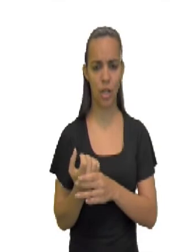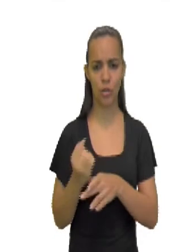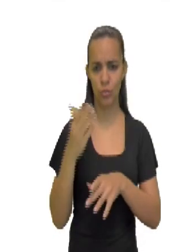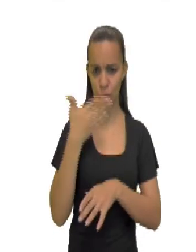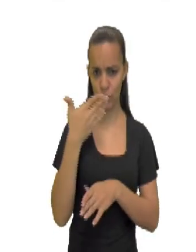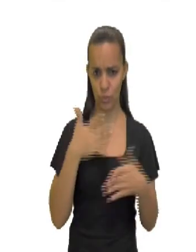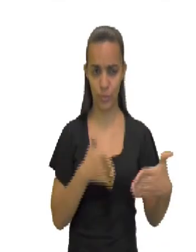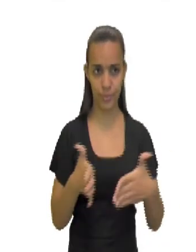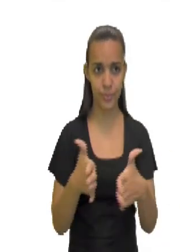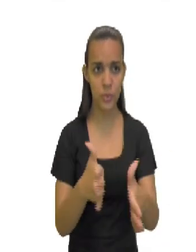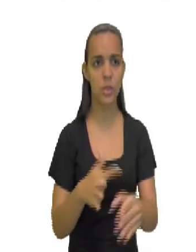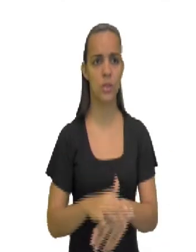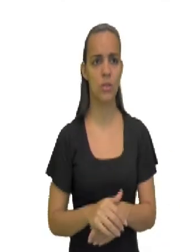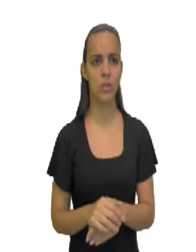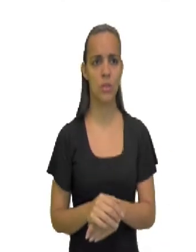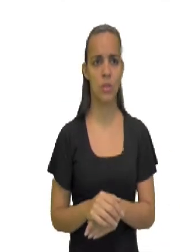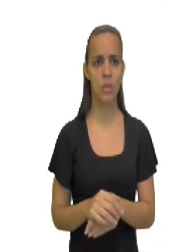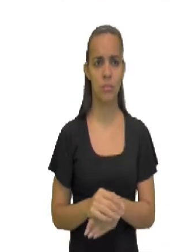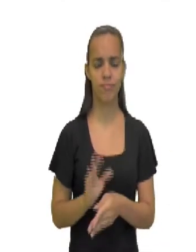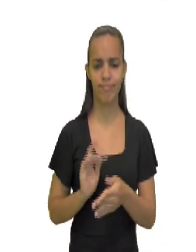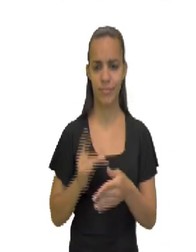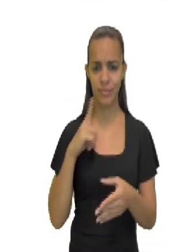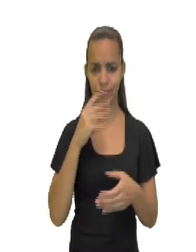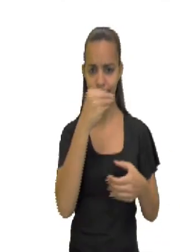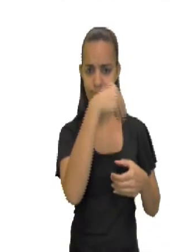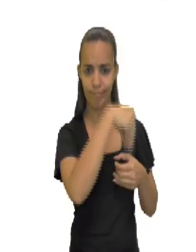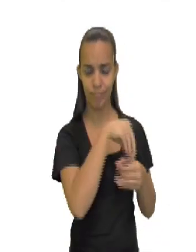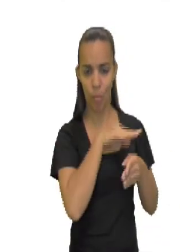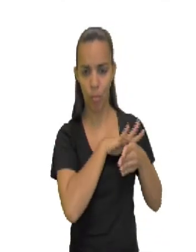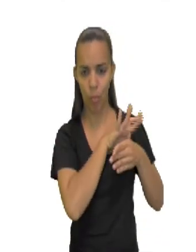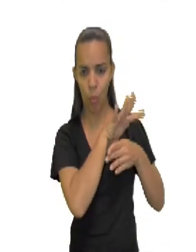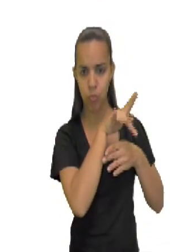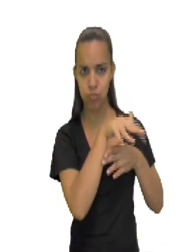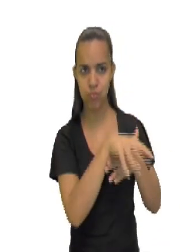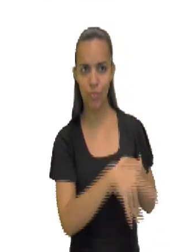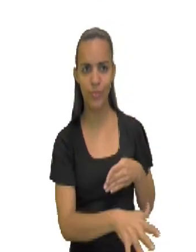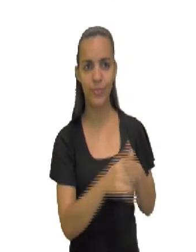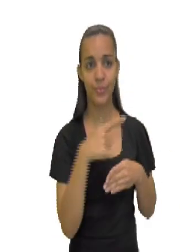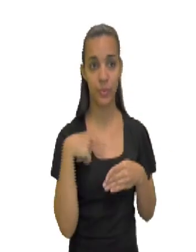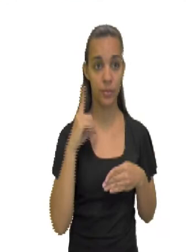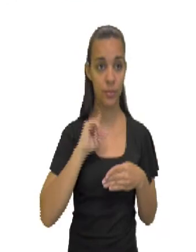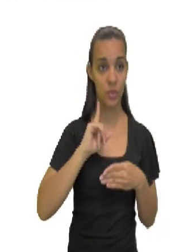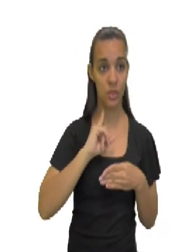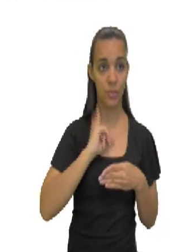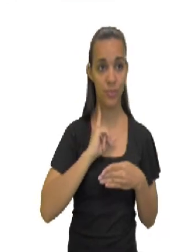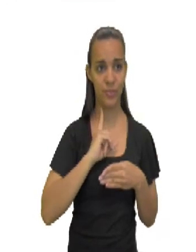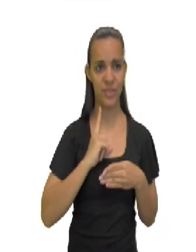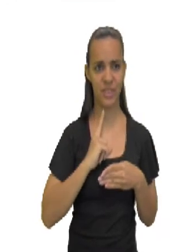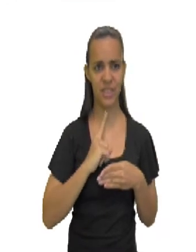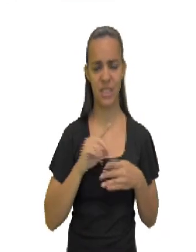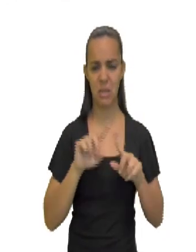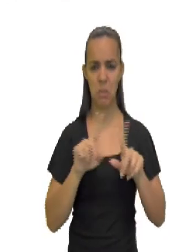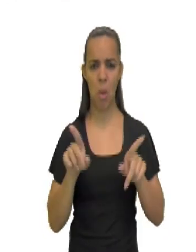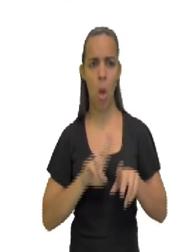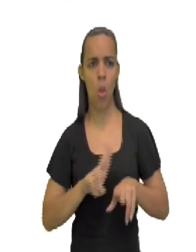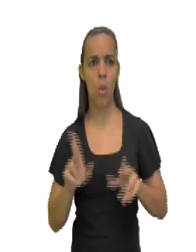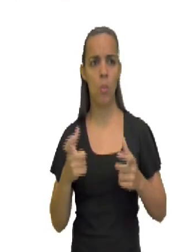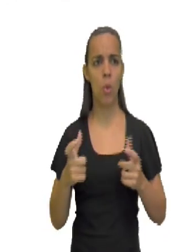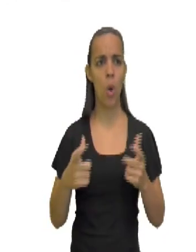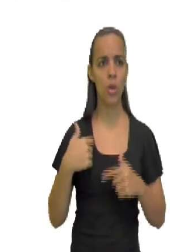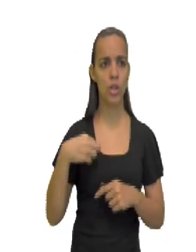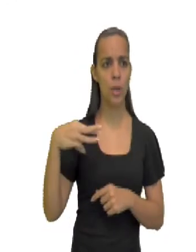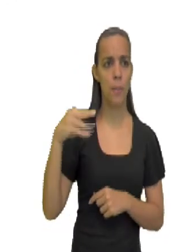Mantiqueira e Espinhaço, sendo que suas águas percorrem 853